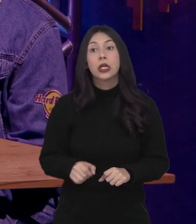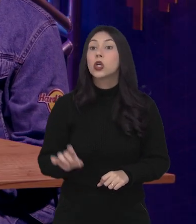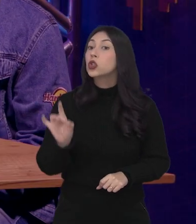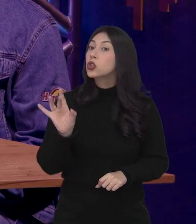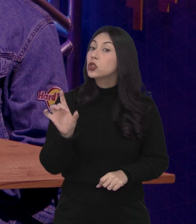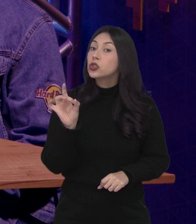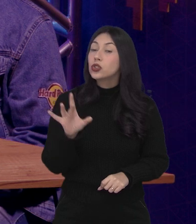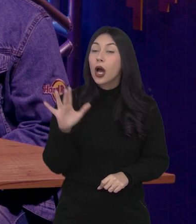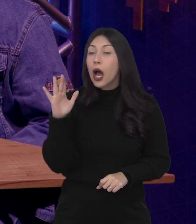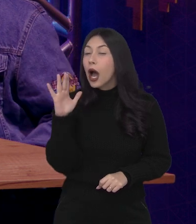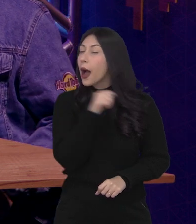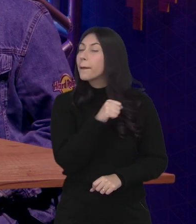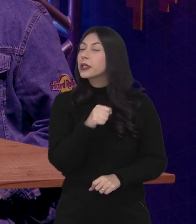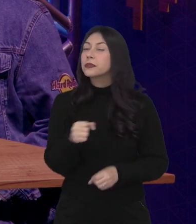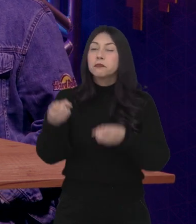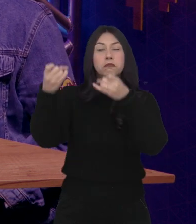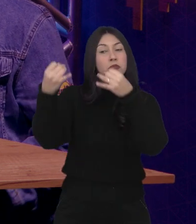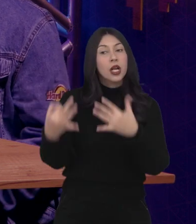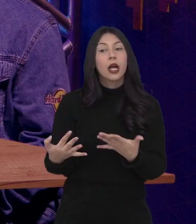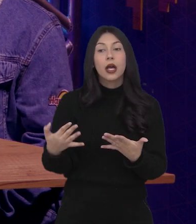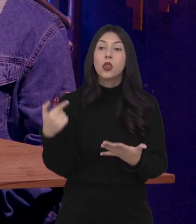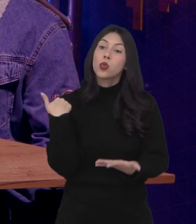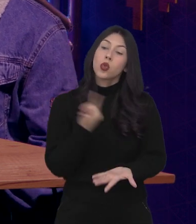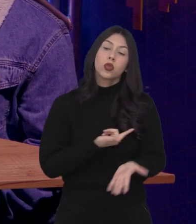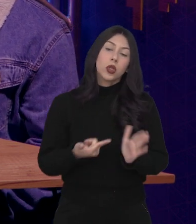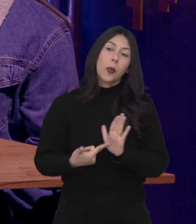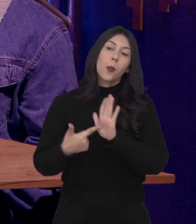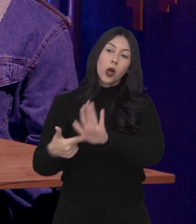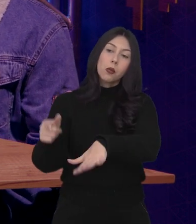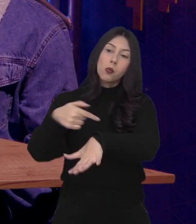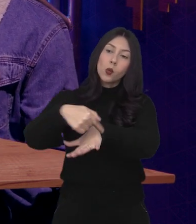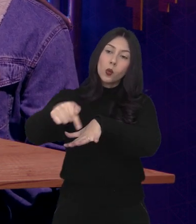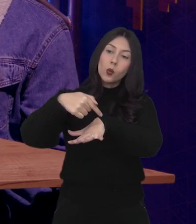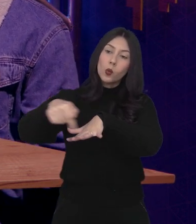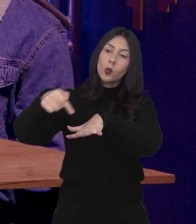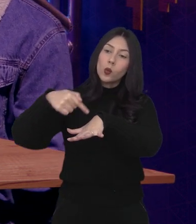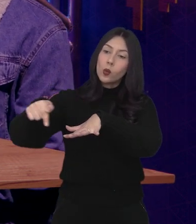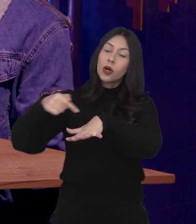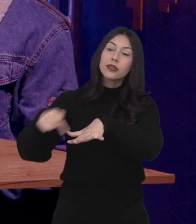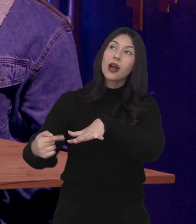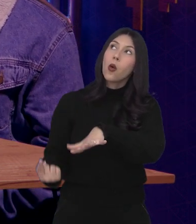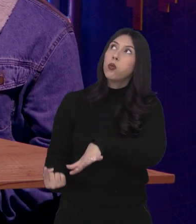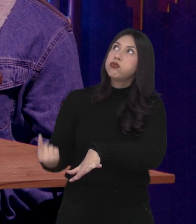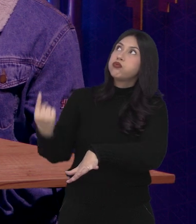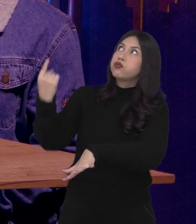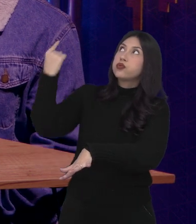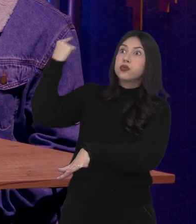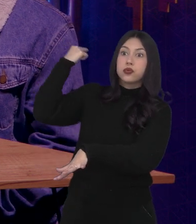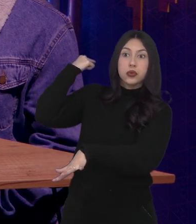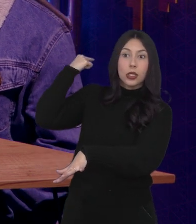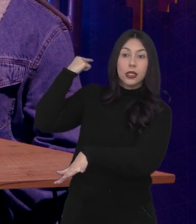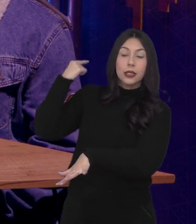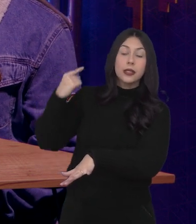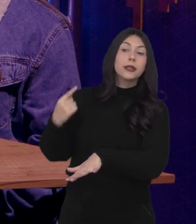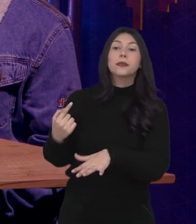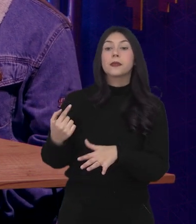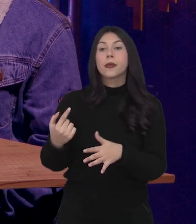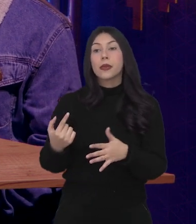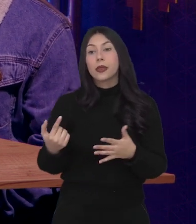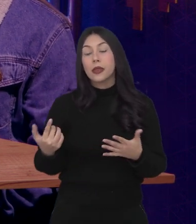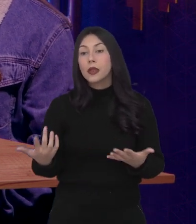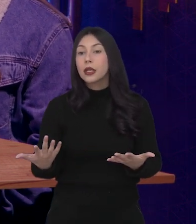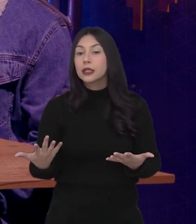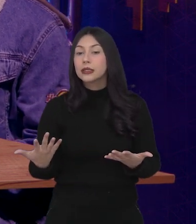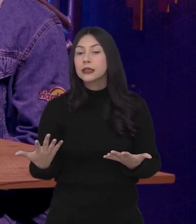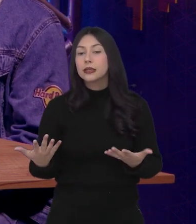E assim, só para a gente passar rapidamente aqui, a gente falou das modalidades esportivas da antiguidade, e